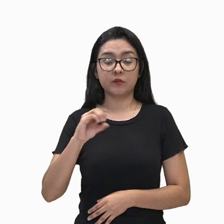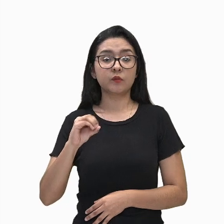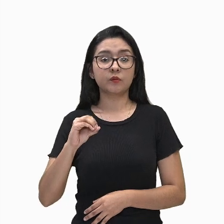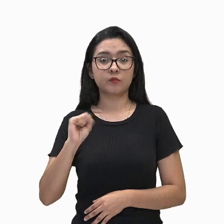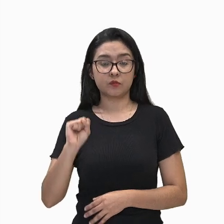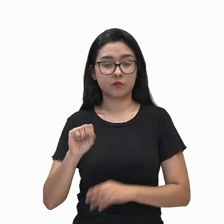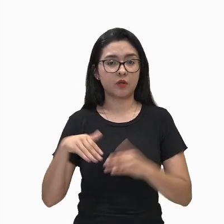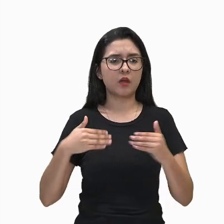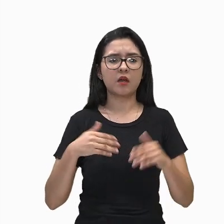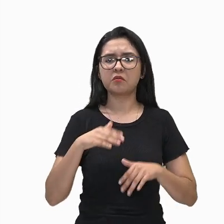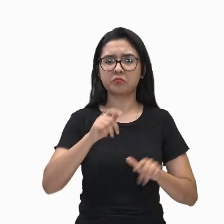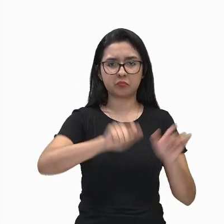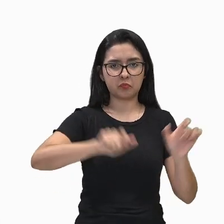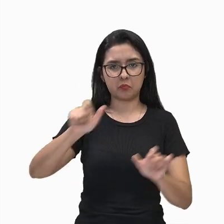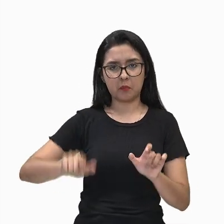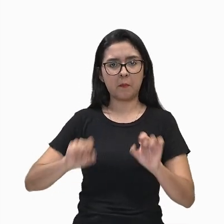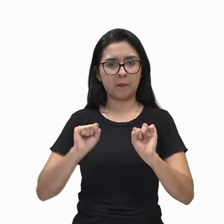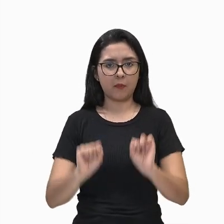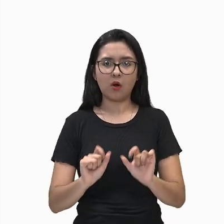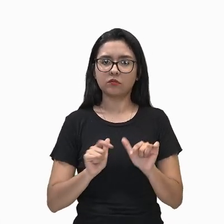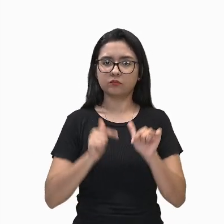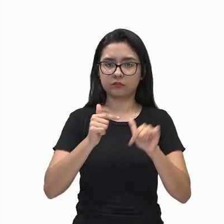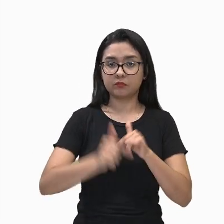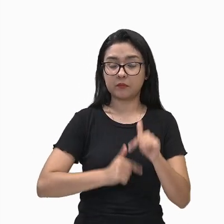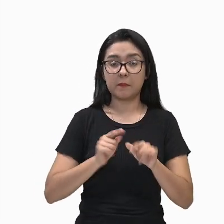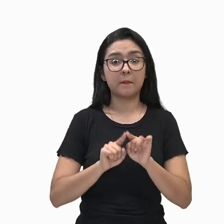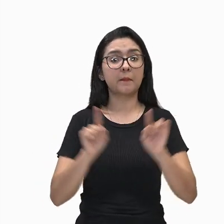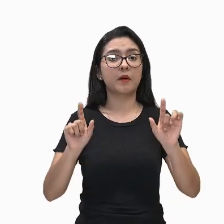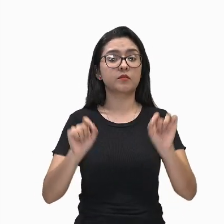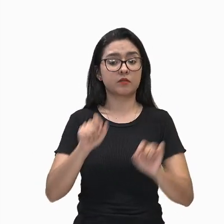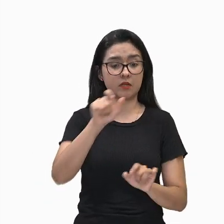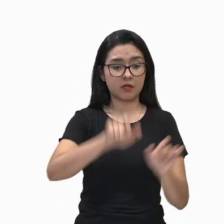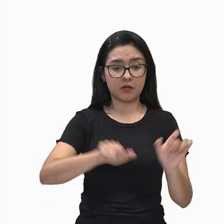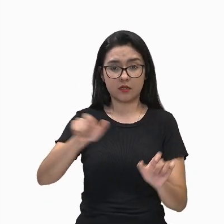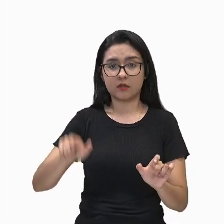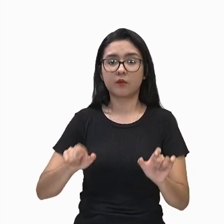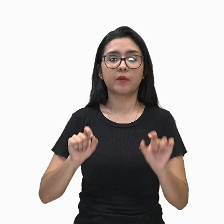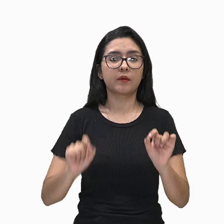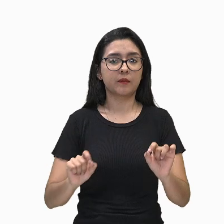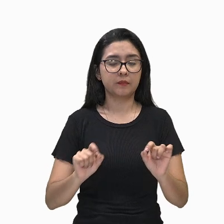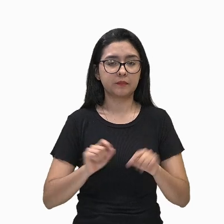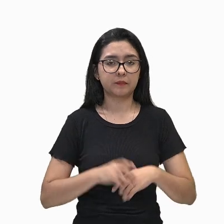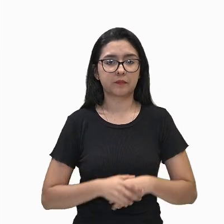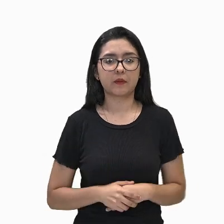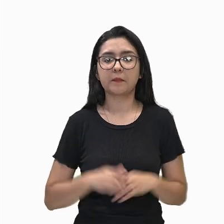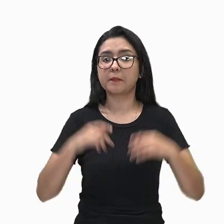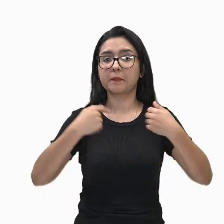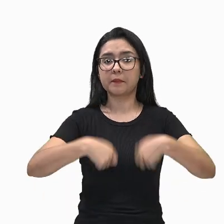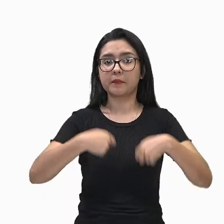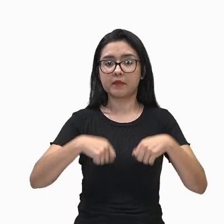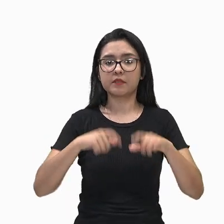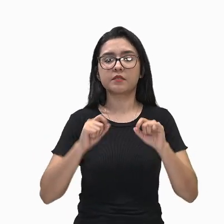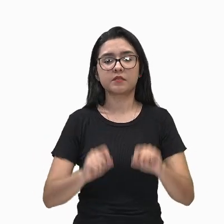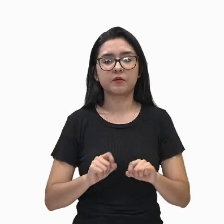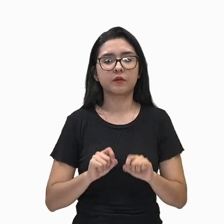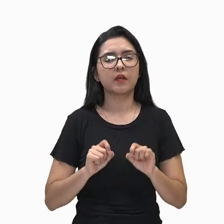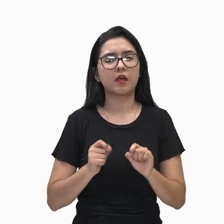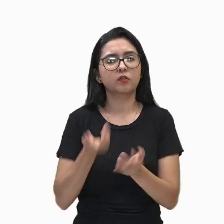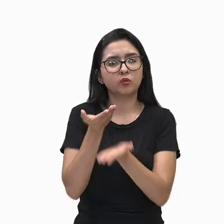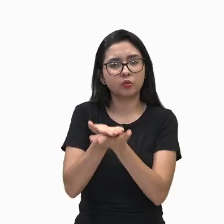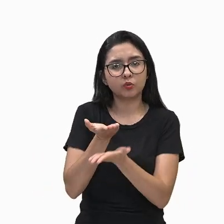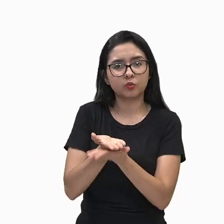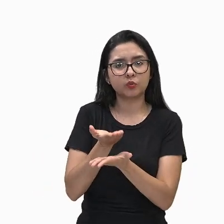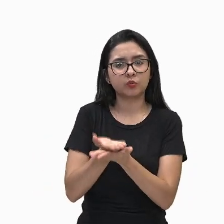qualquer pessoa pode exercer, desde que essa pessoa, tire um tempo para